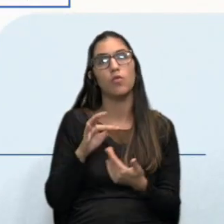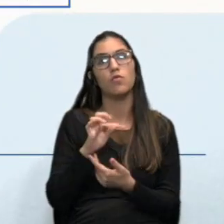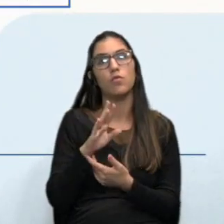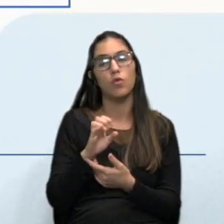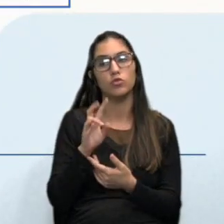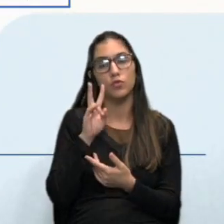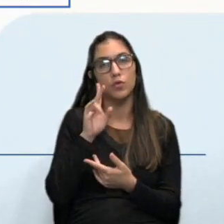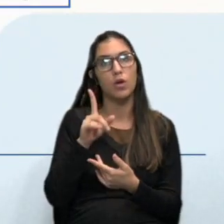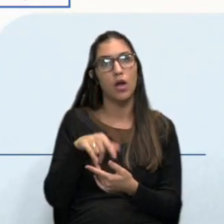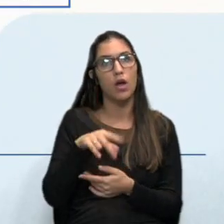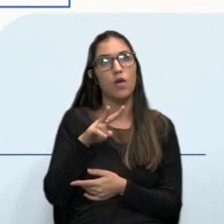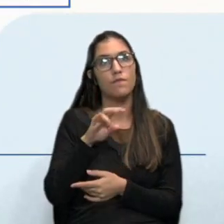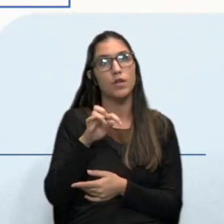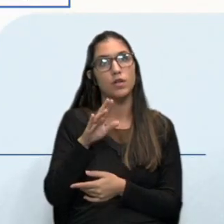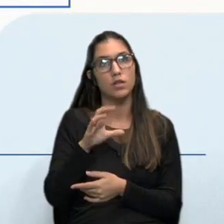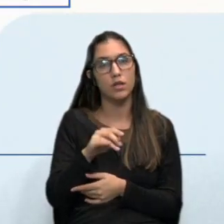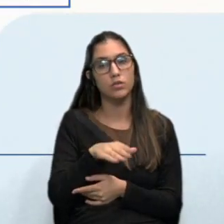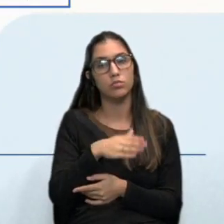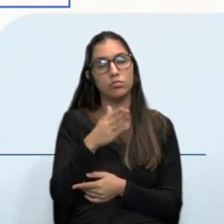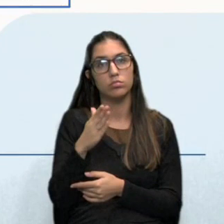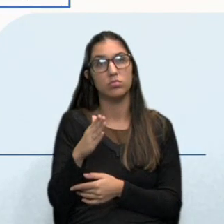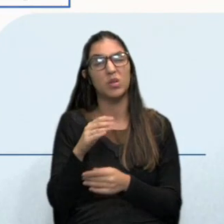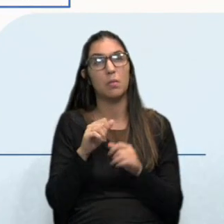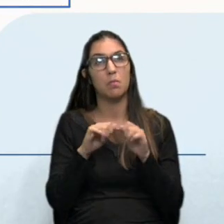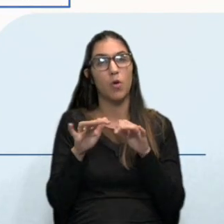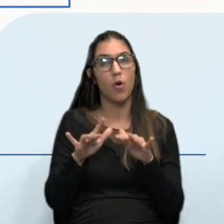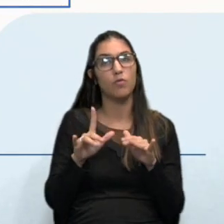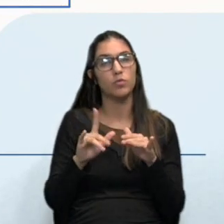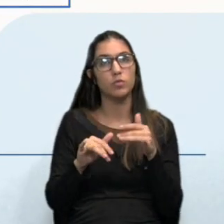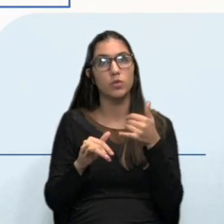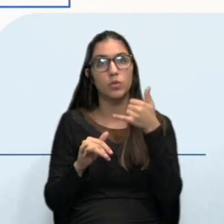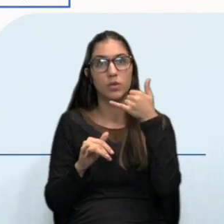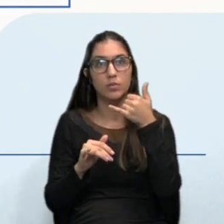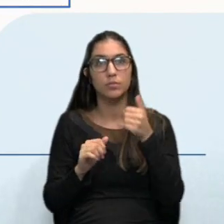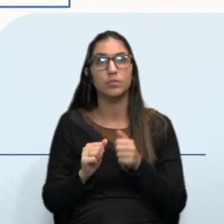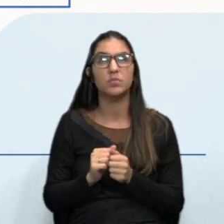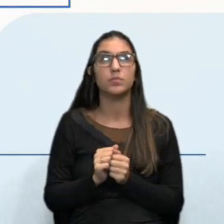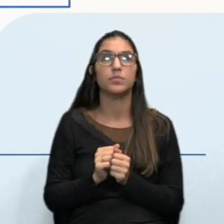A gente viu que foi o Vinícius. Passou por uma estação móvel, que foi o celular.